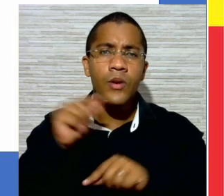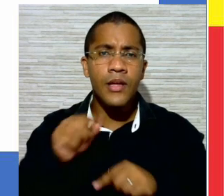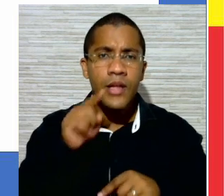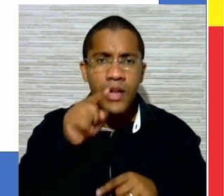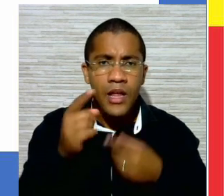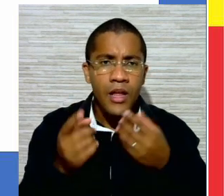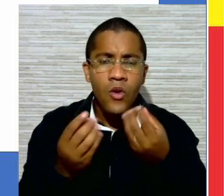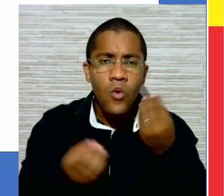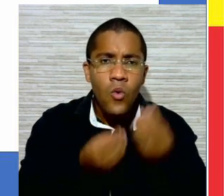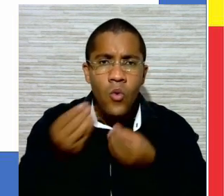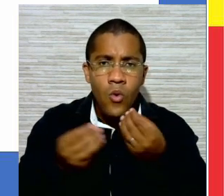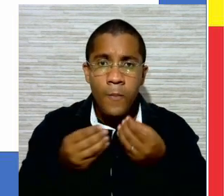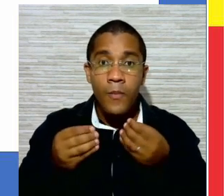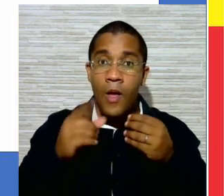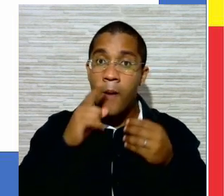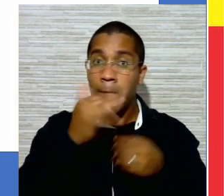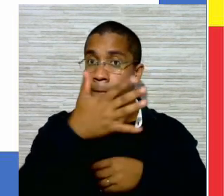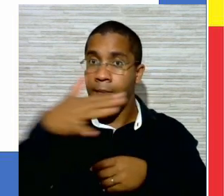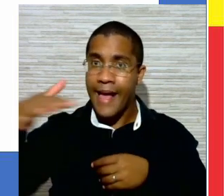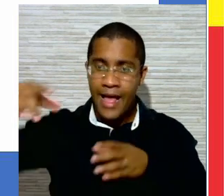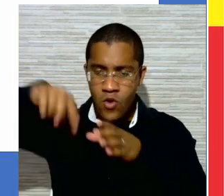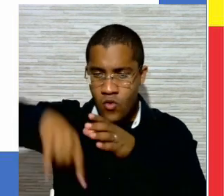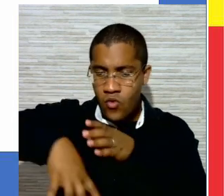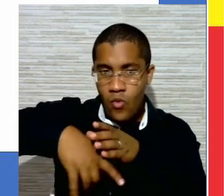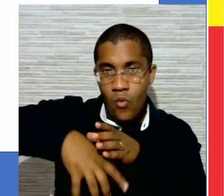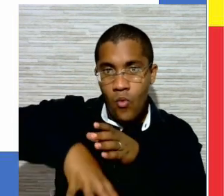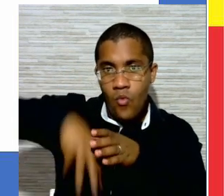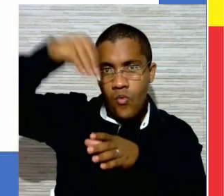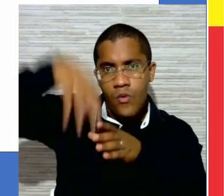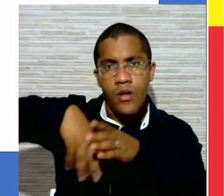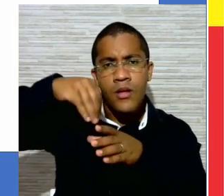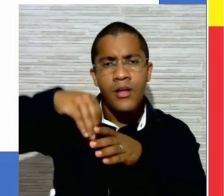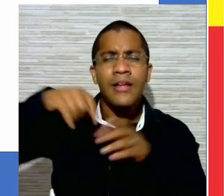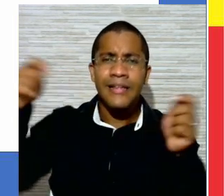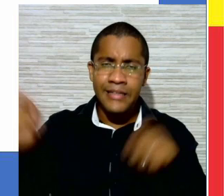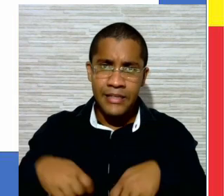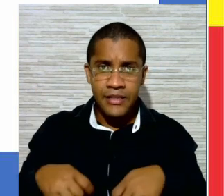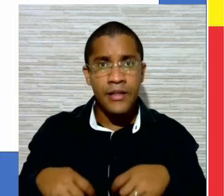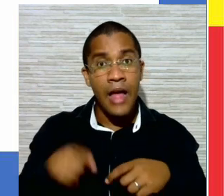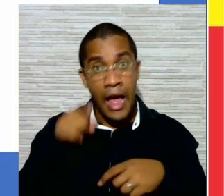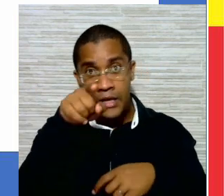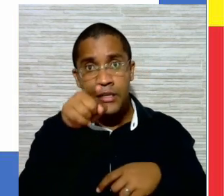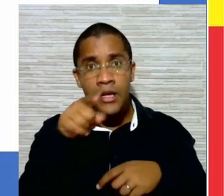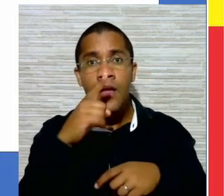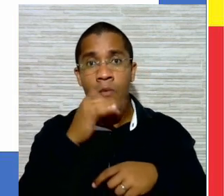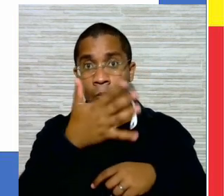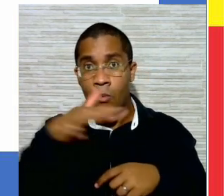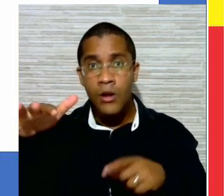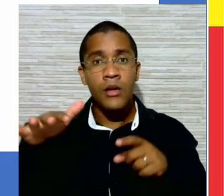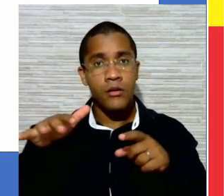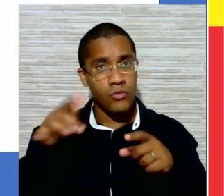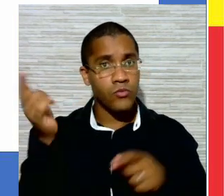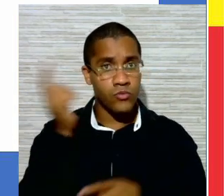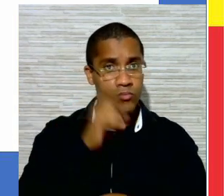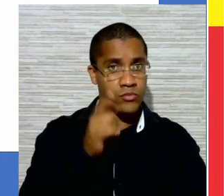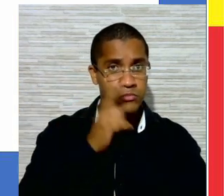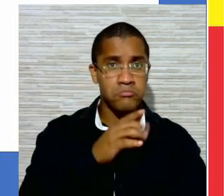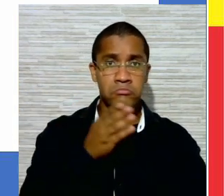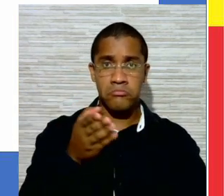a extração aí do petróleo cru no fundo do mar. Existem várias formas de extrair o petróleo e essa aí é uma delas, tá?